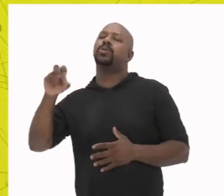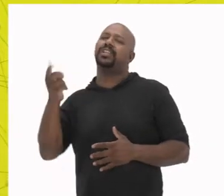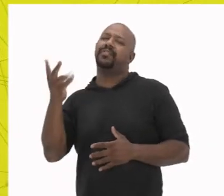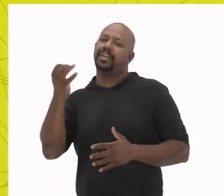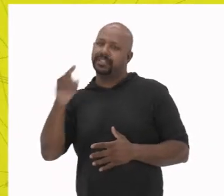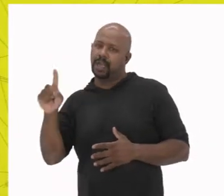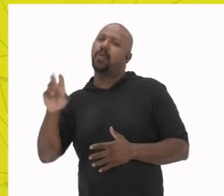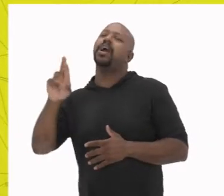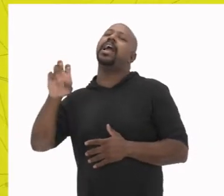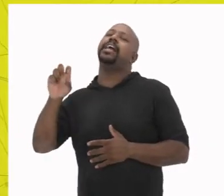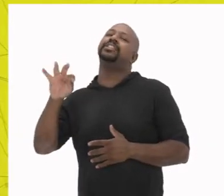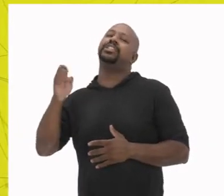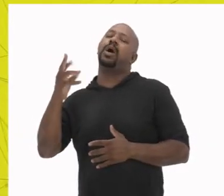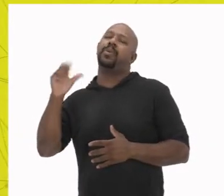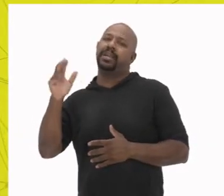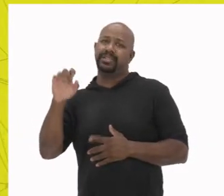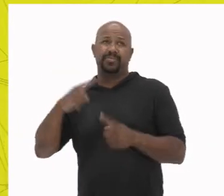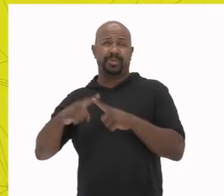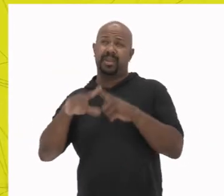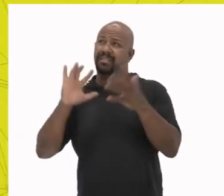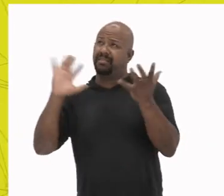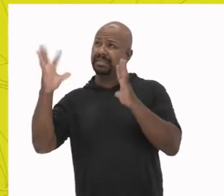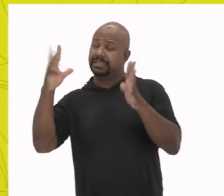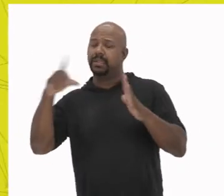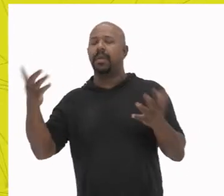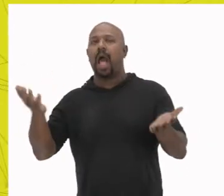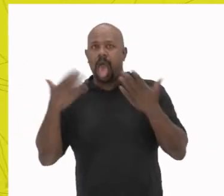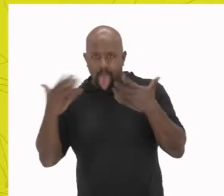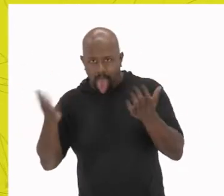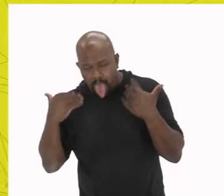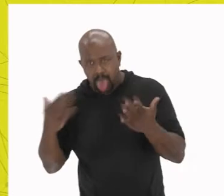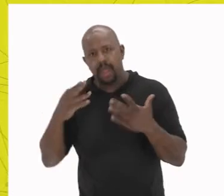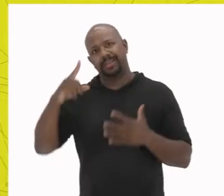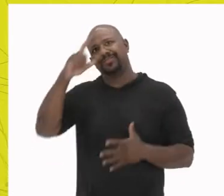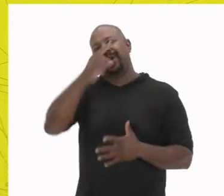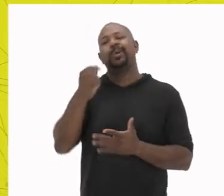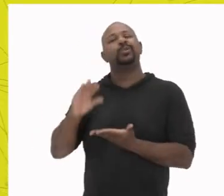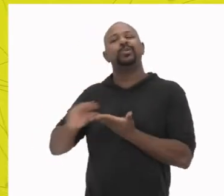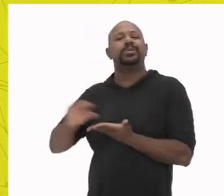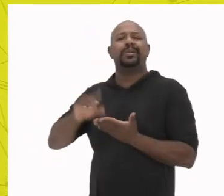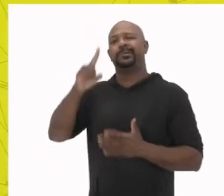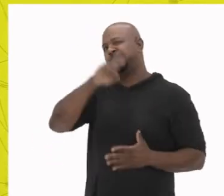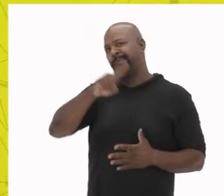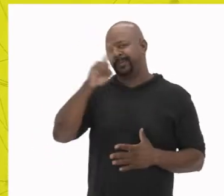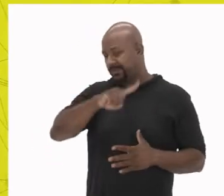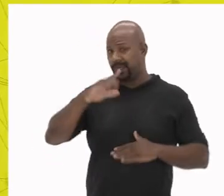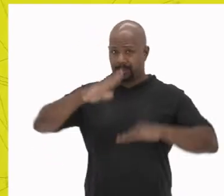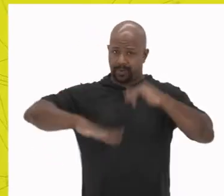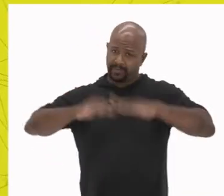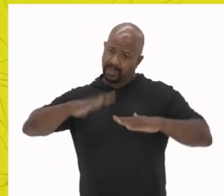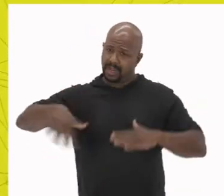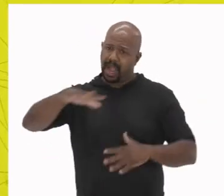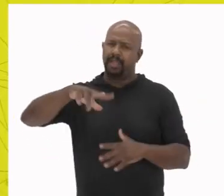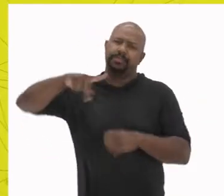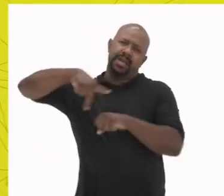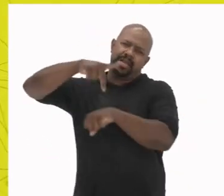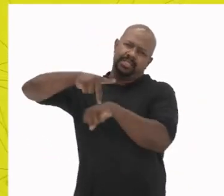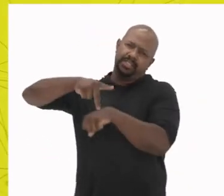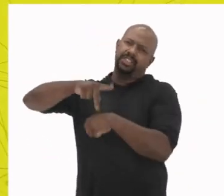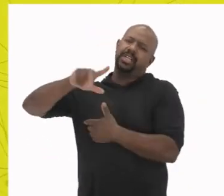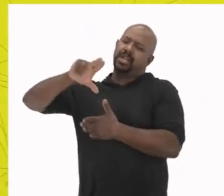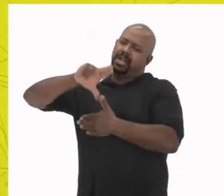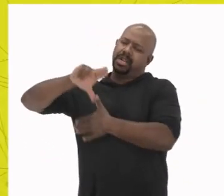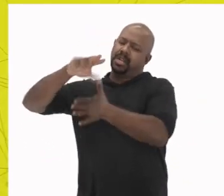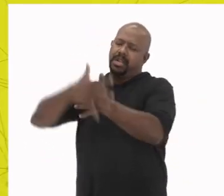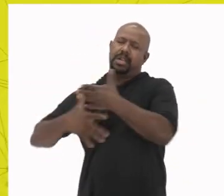usa a nomenclatura conservação e restauração. Devido ao clima tropical e às dificuldades de investimento na área, os profissionais dos